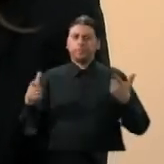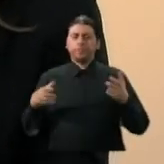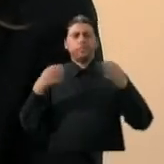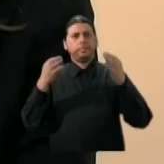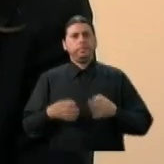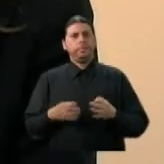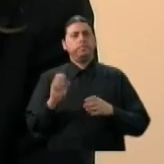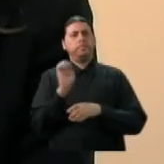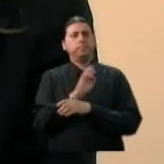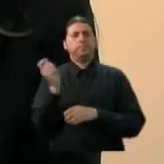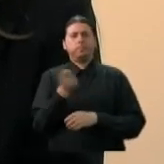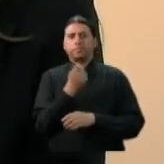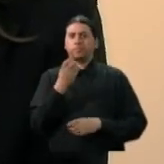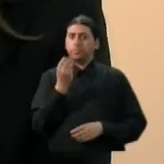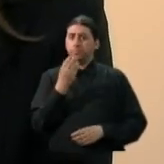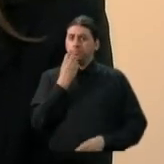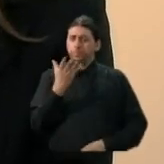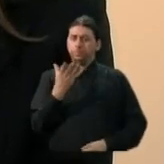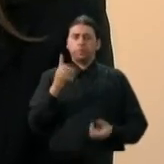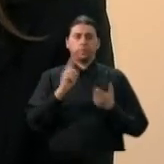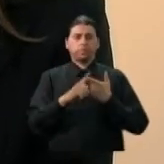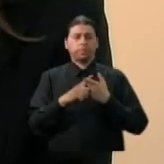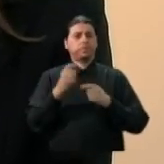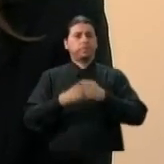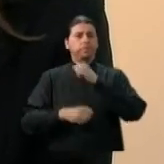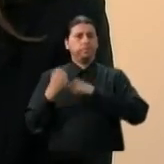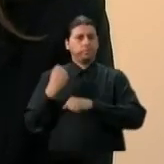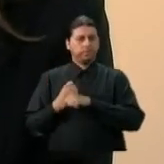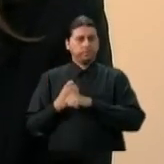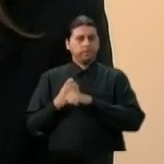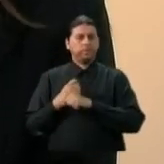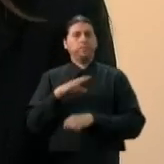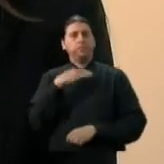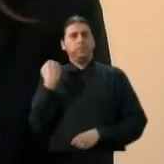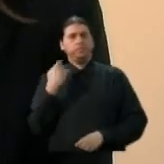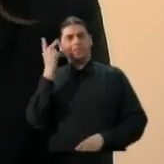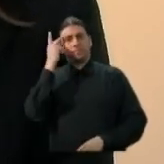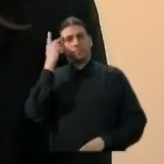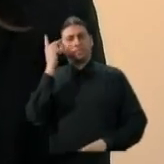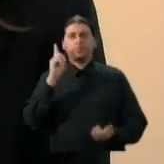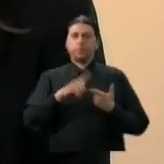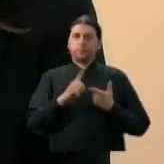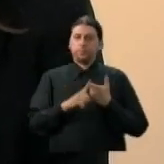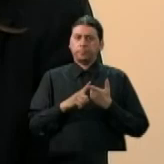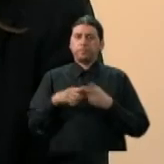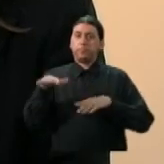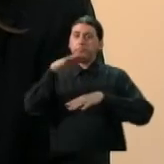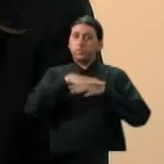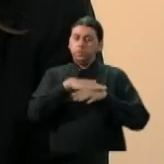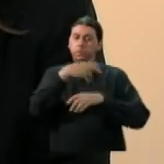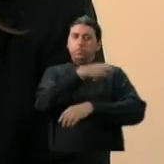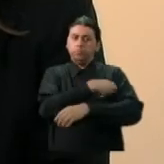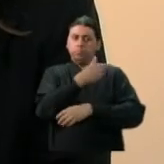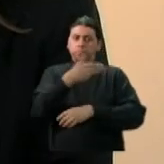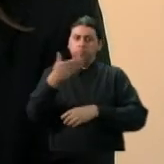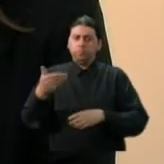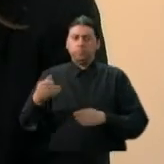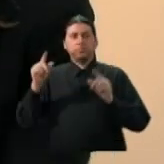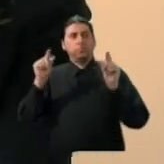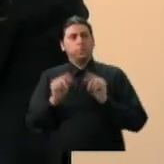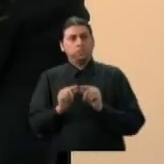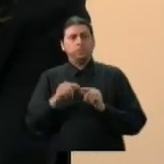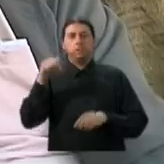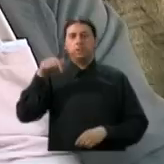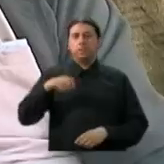para o Rio Grande do Sul foi muito bom, tanto que no ano passado teve aqueles casos de óbito em São Paulo, porque a cobertura de São Paulo para a influenza era menor, né? E aqui